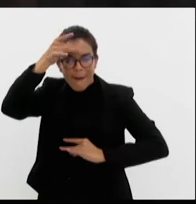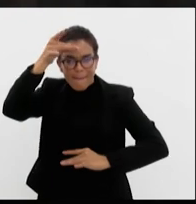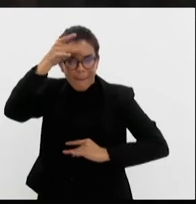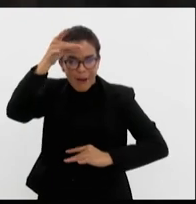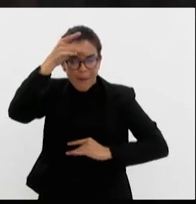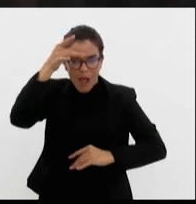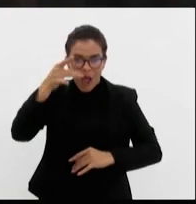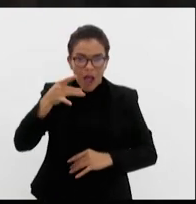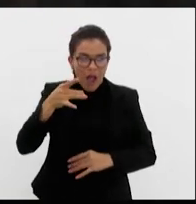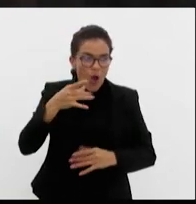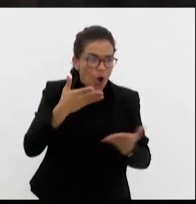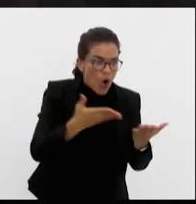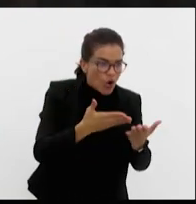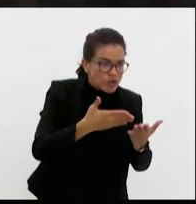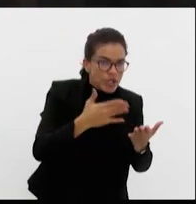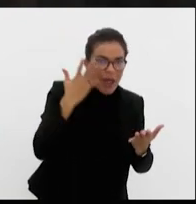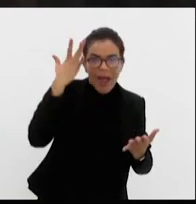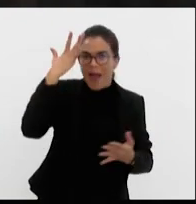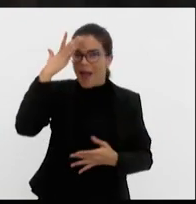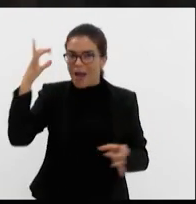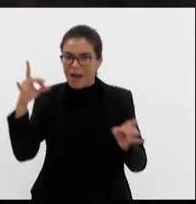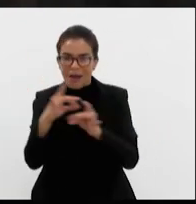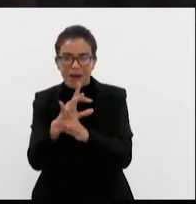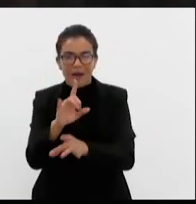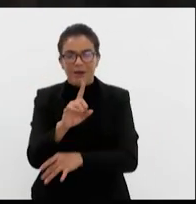feito da noite para o dia. Aquilo é um processo